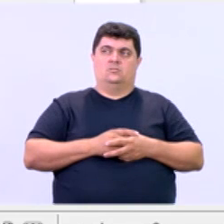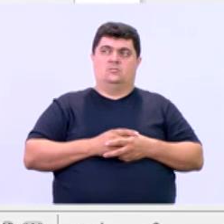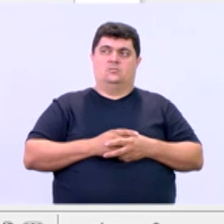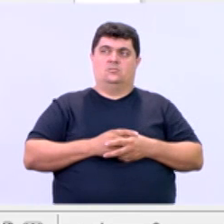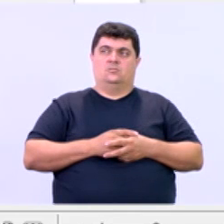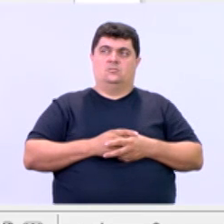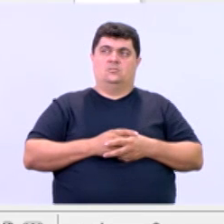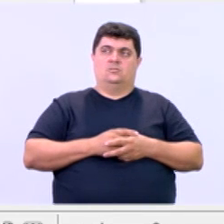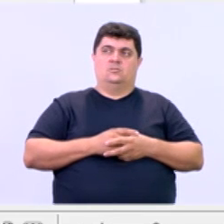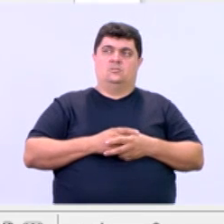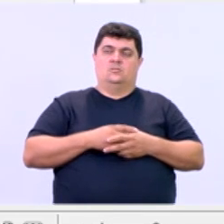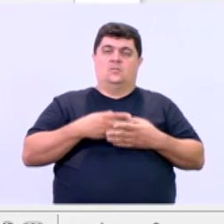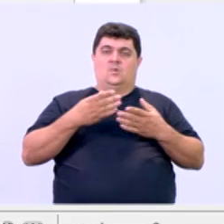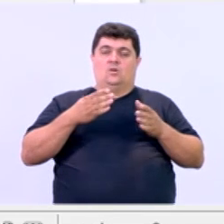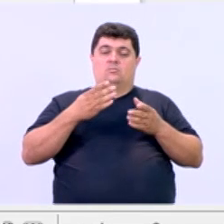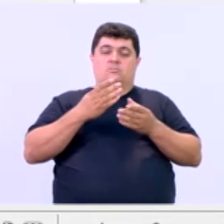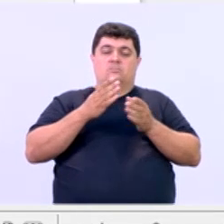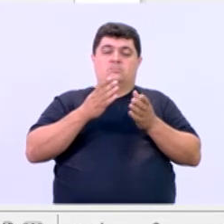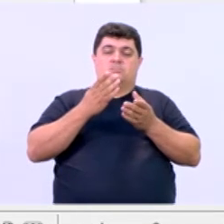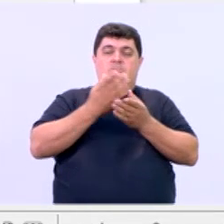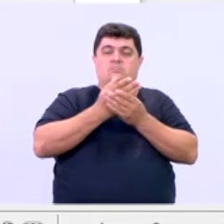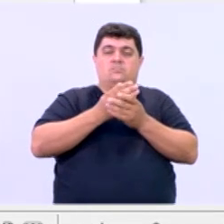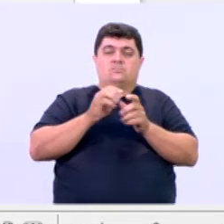qual arquivo vocês estão abrindo,